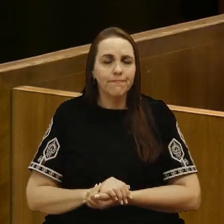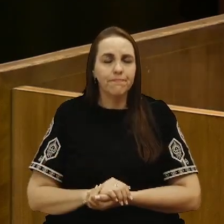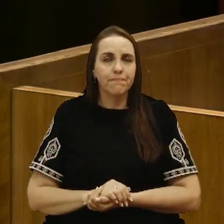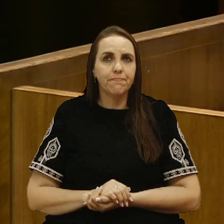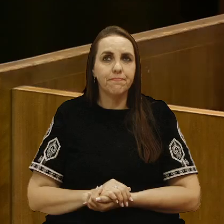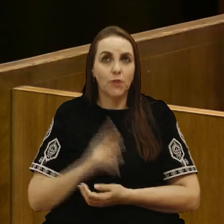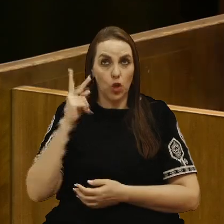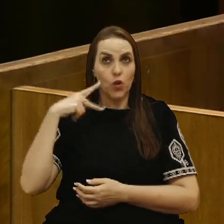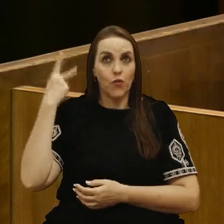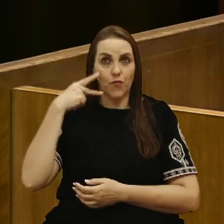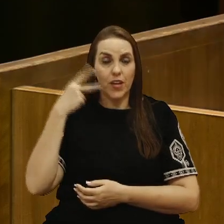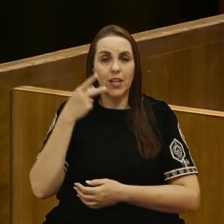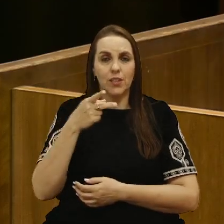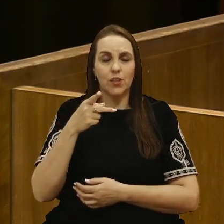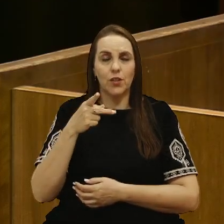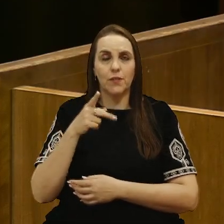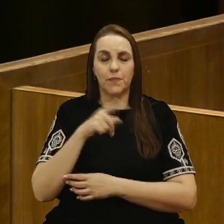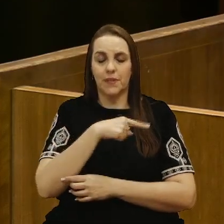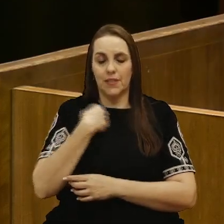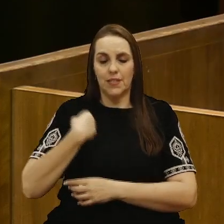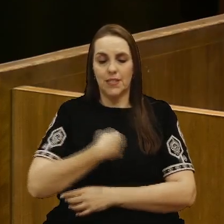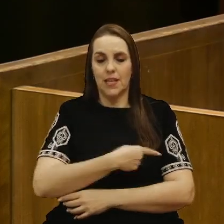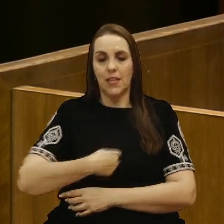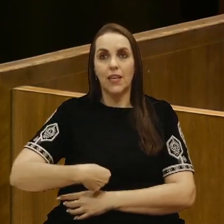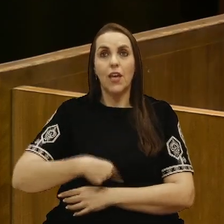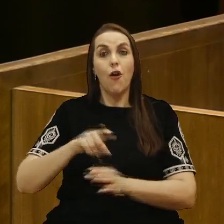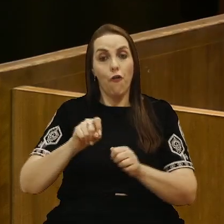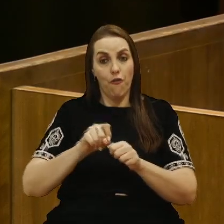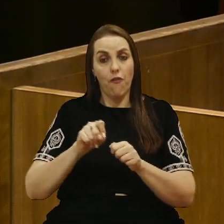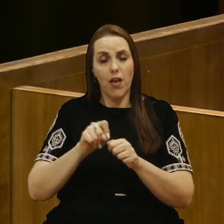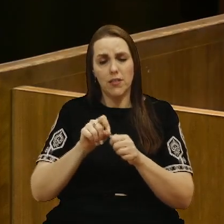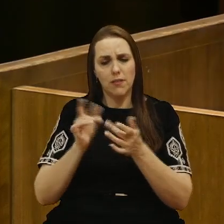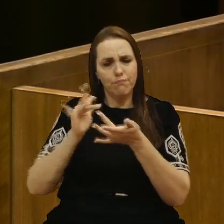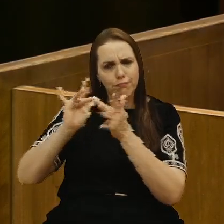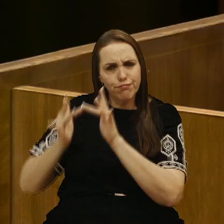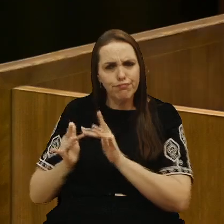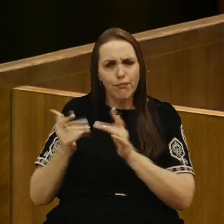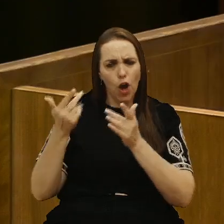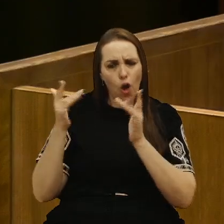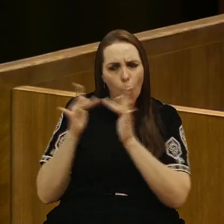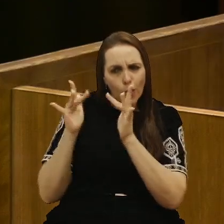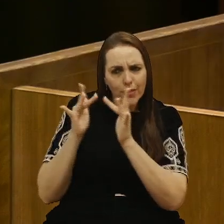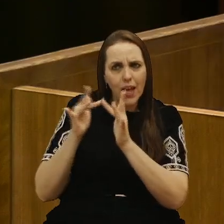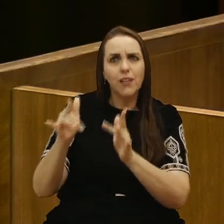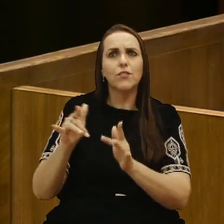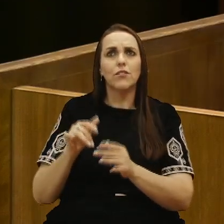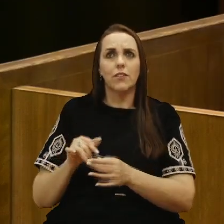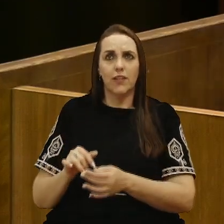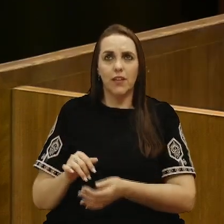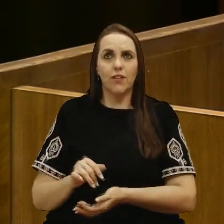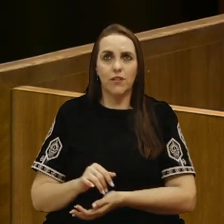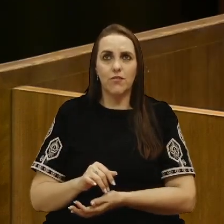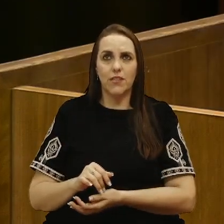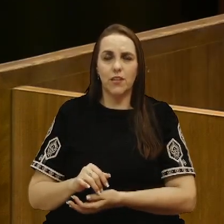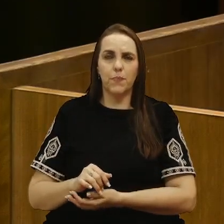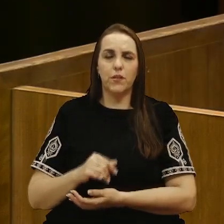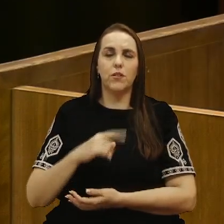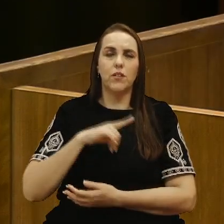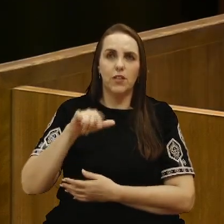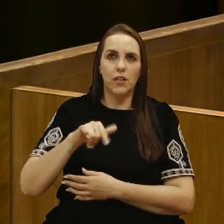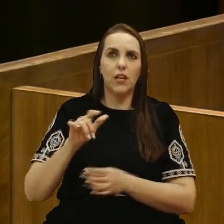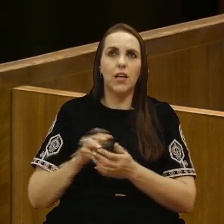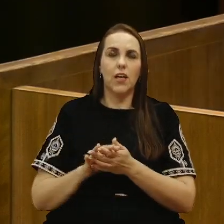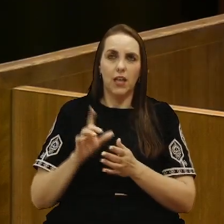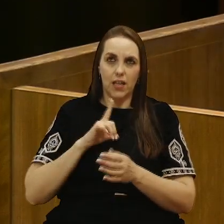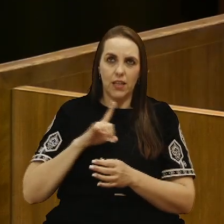o vereador Zanquim é que fez essa articulação para que a gente pudesse ter mais qualidade